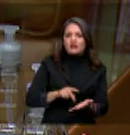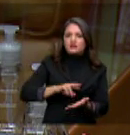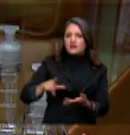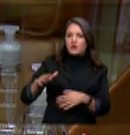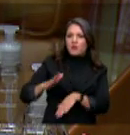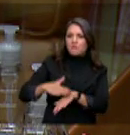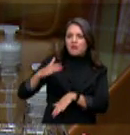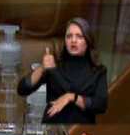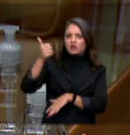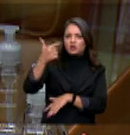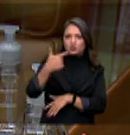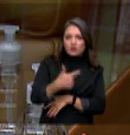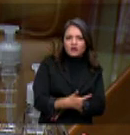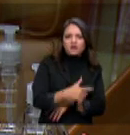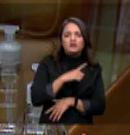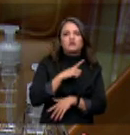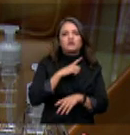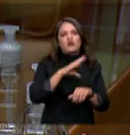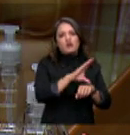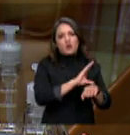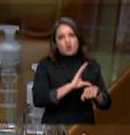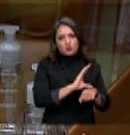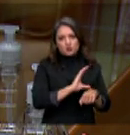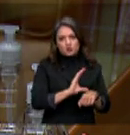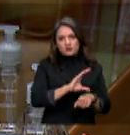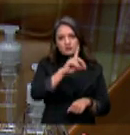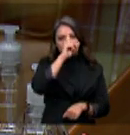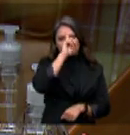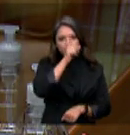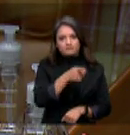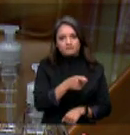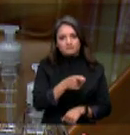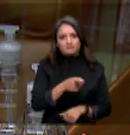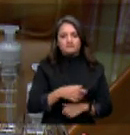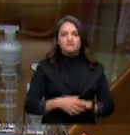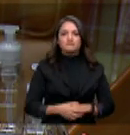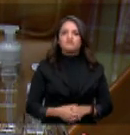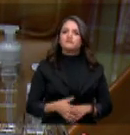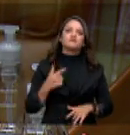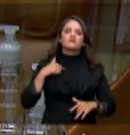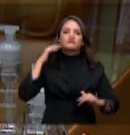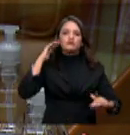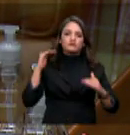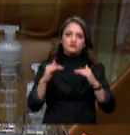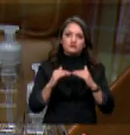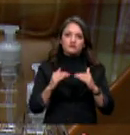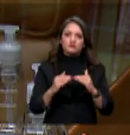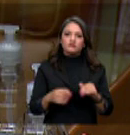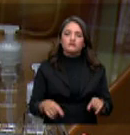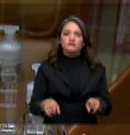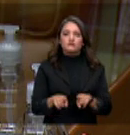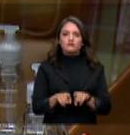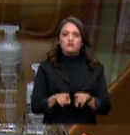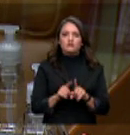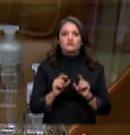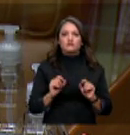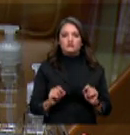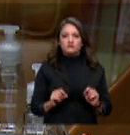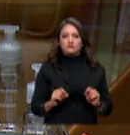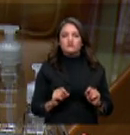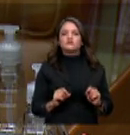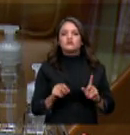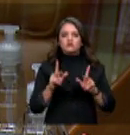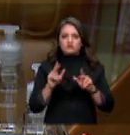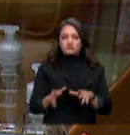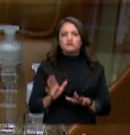na sua essência o que a Constituição estabeleceu. Concordo também com o que já foi aqui acentuado, tanto no brilhante voto